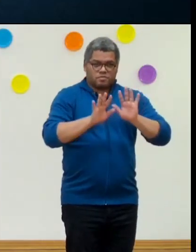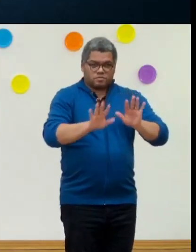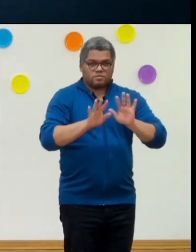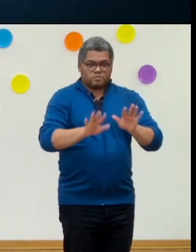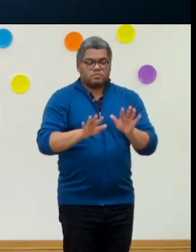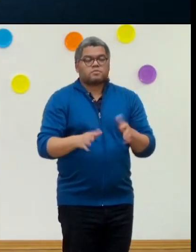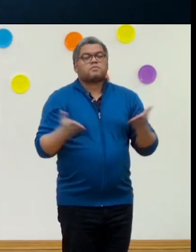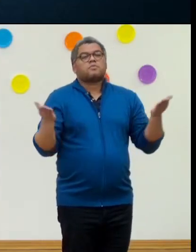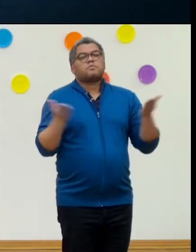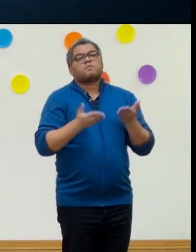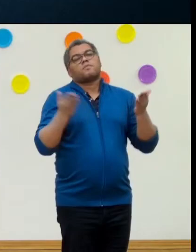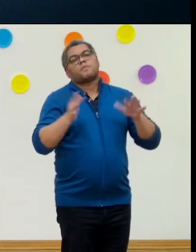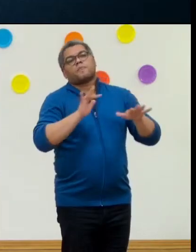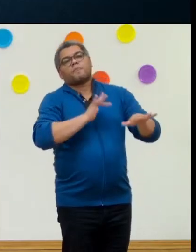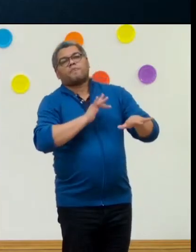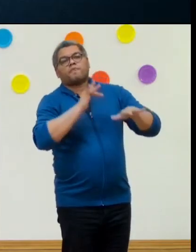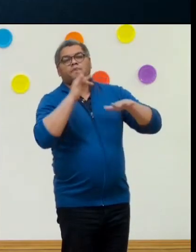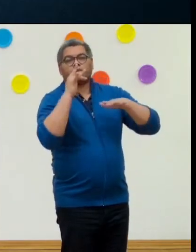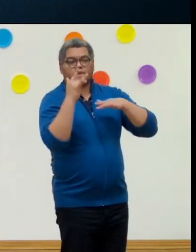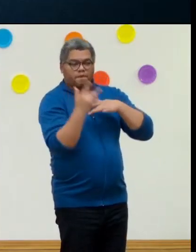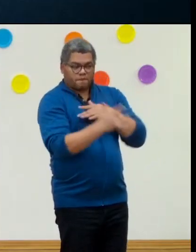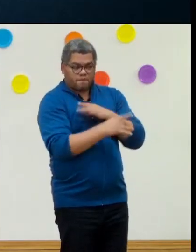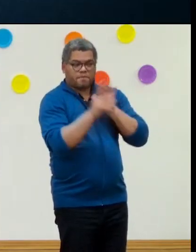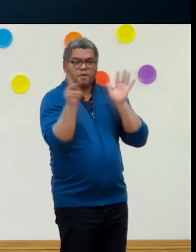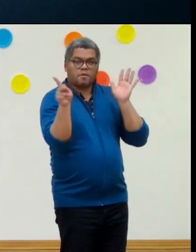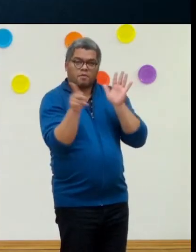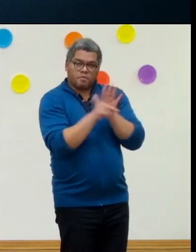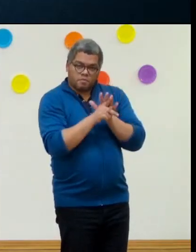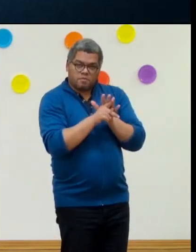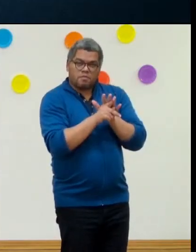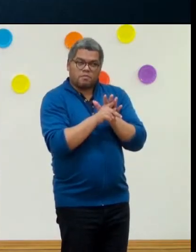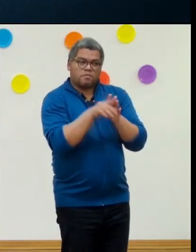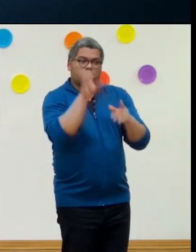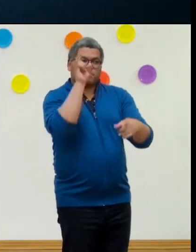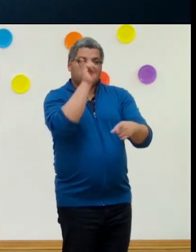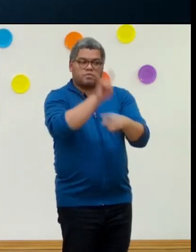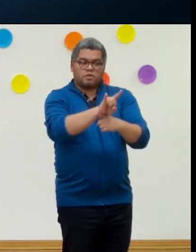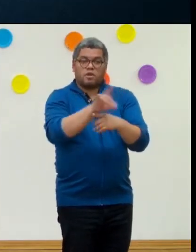Plataformas virtuais em aplicativos criados para adulterar